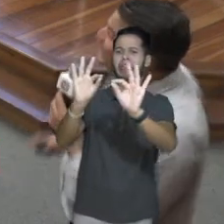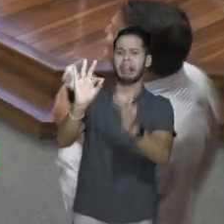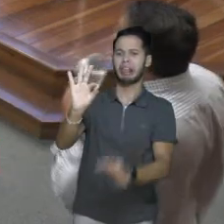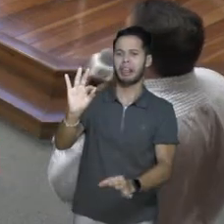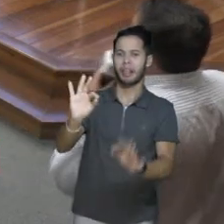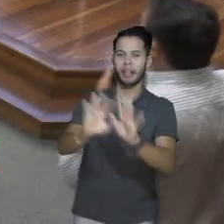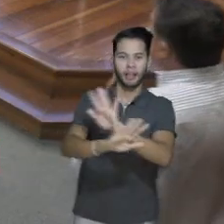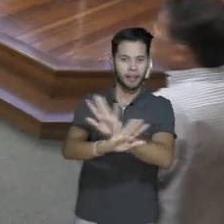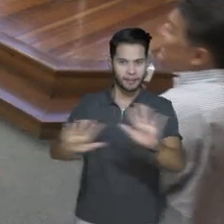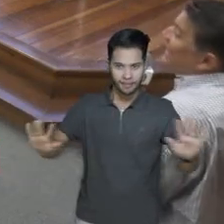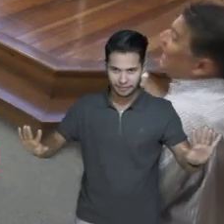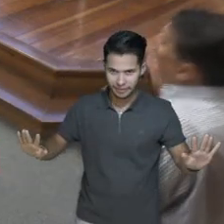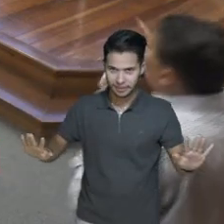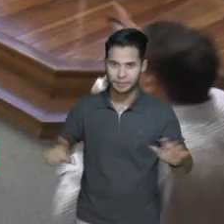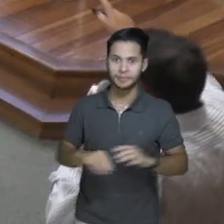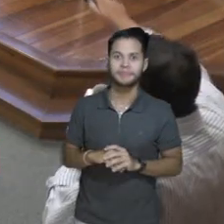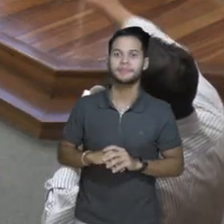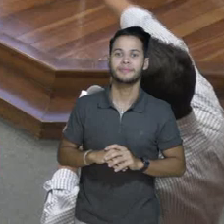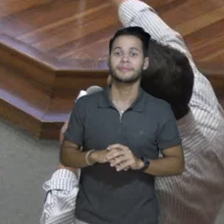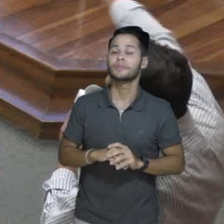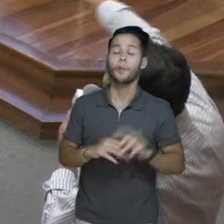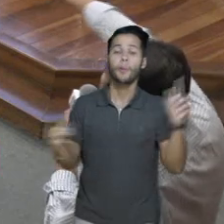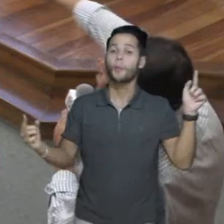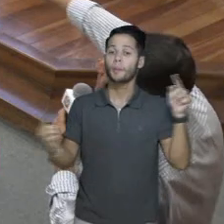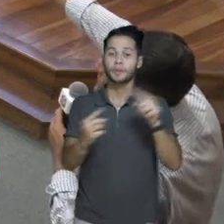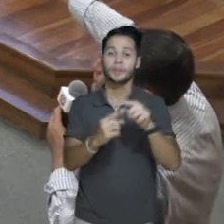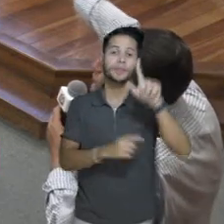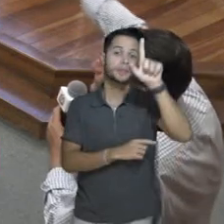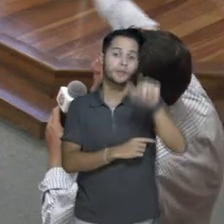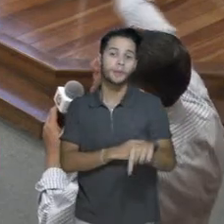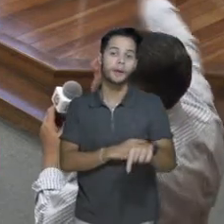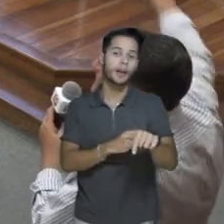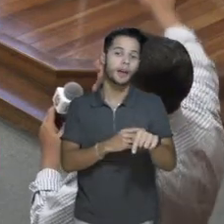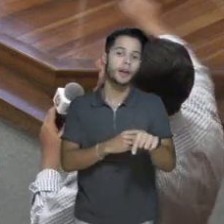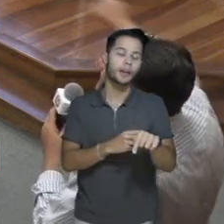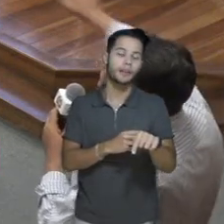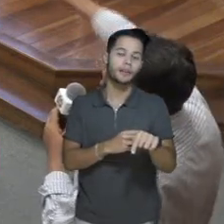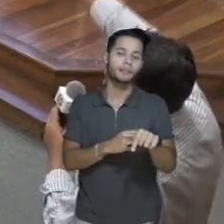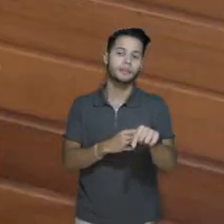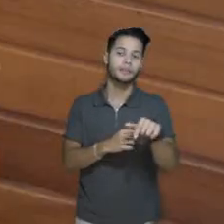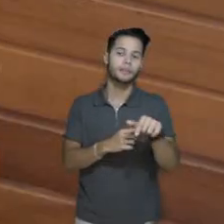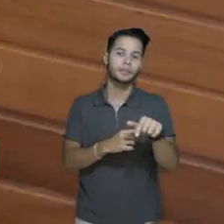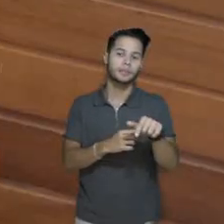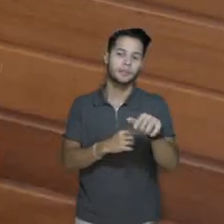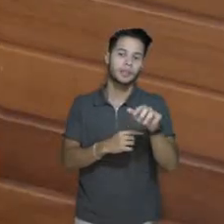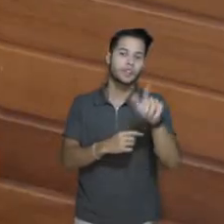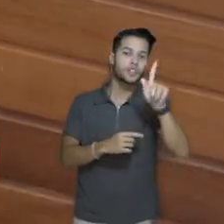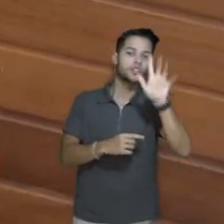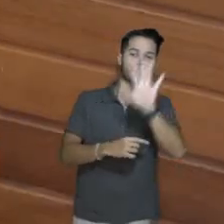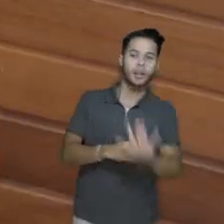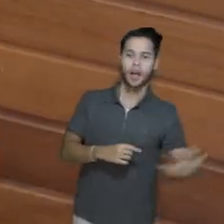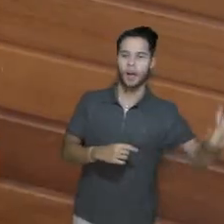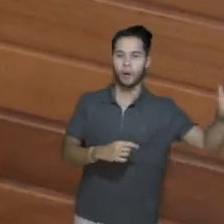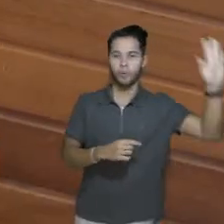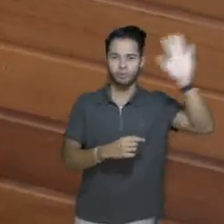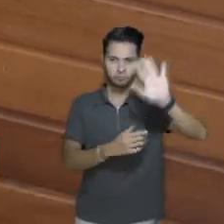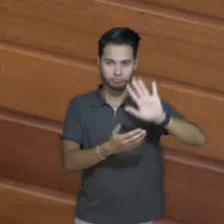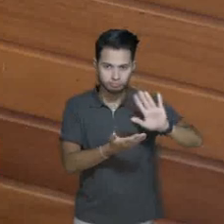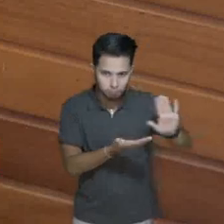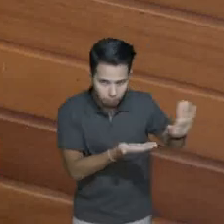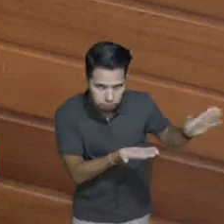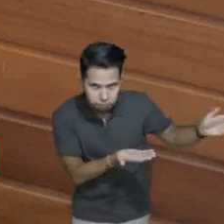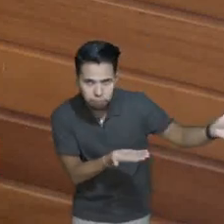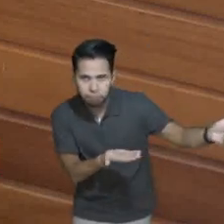Teco e a ideia aqui é mais ou menos dar um apan ado geral Claro que tem muito mais a